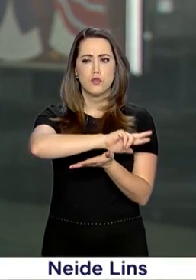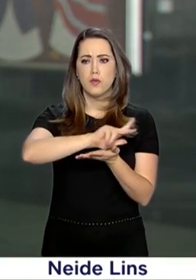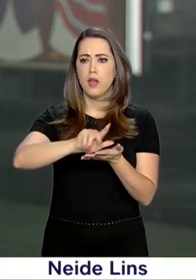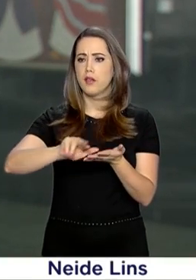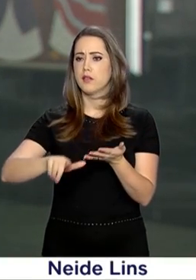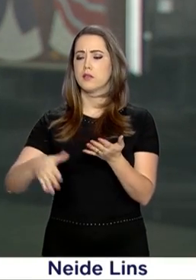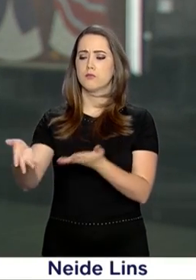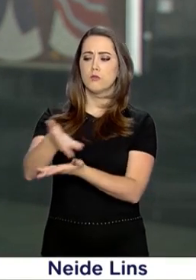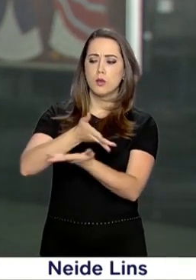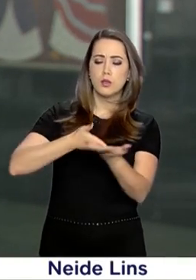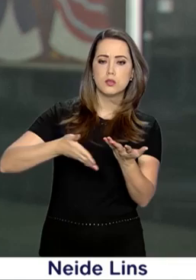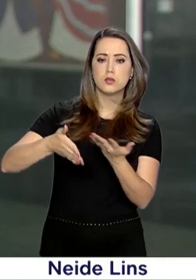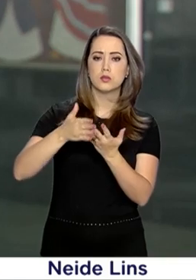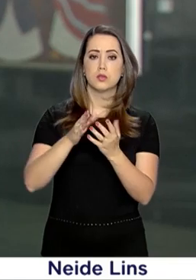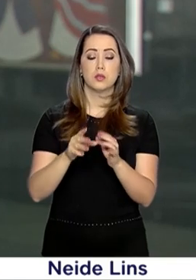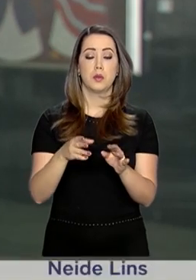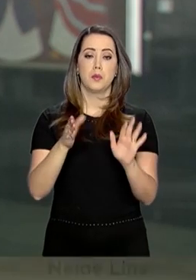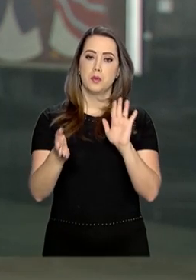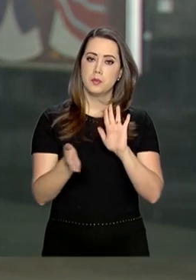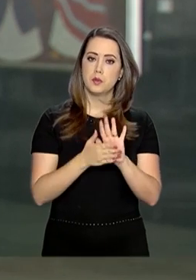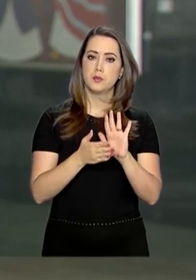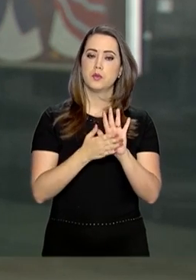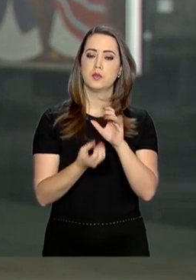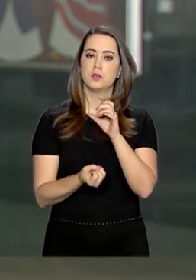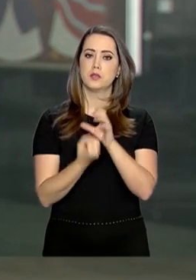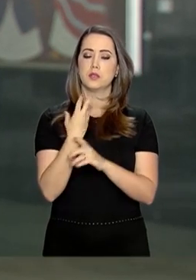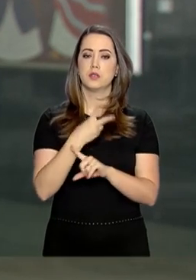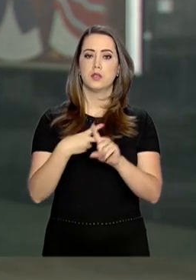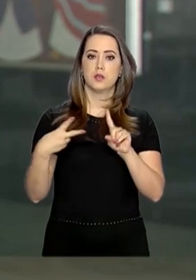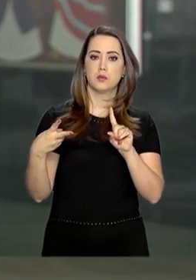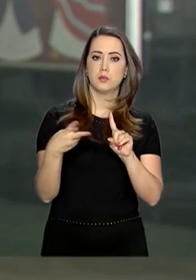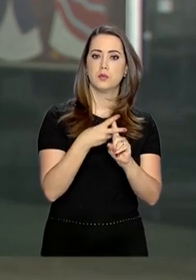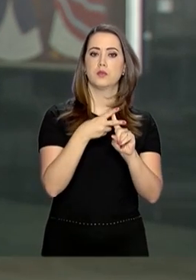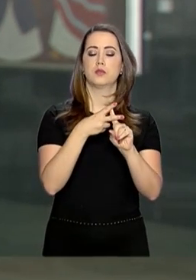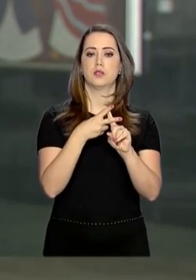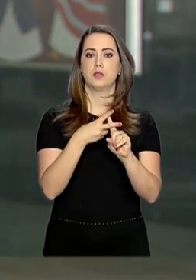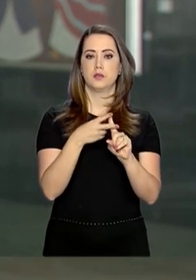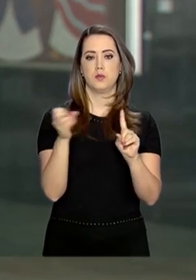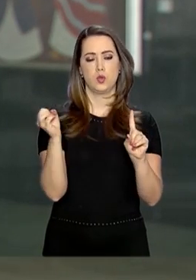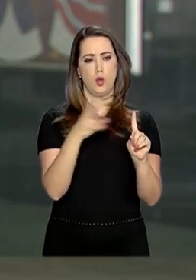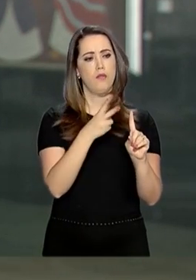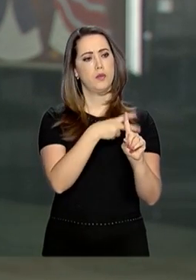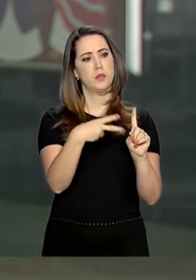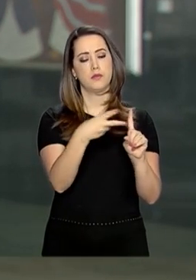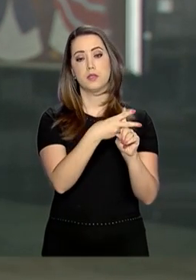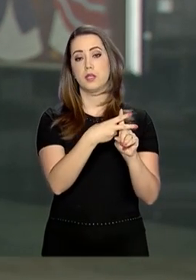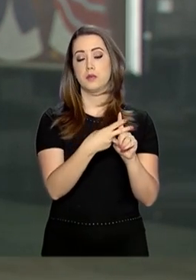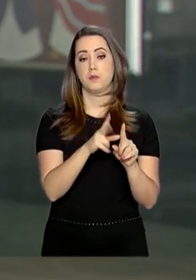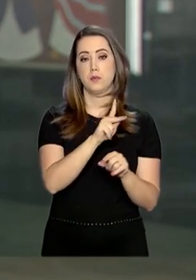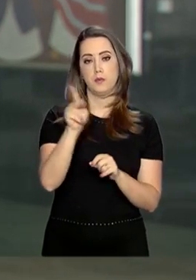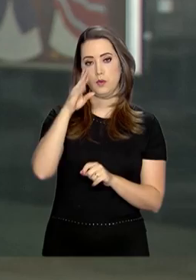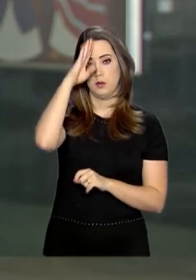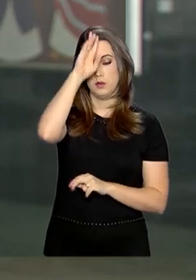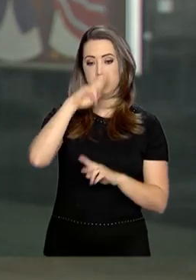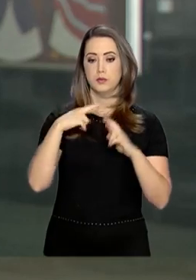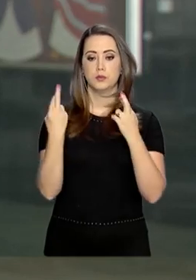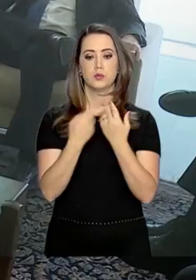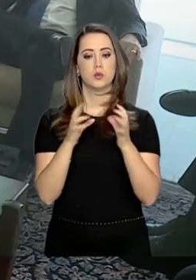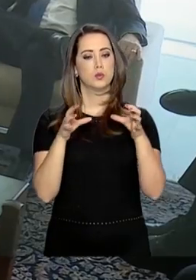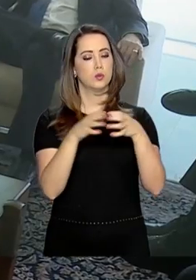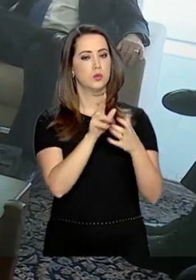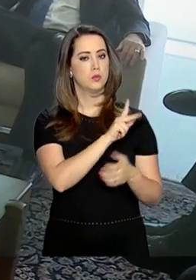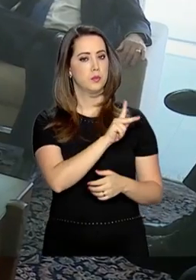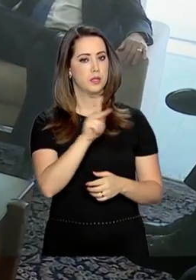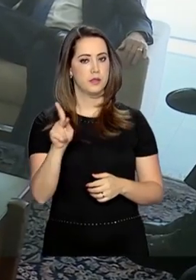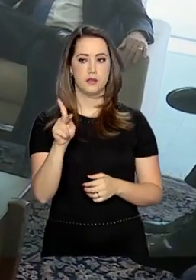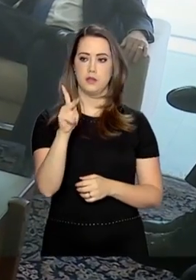muitas articulações em torno da proposta que cria a nova Previdência. O presidente Jair Bolsonaro participou de reuniões com os presidentes